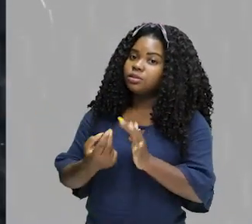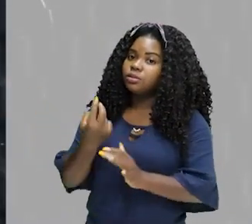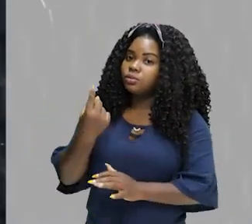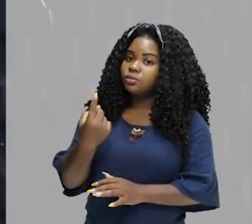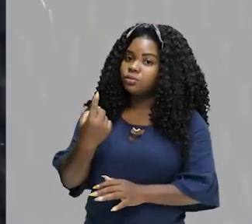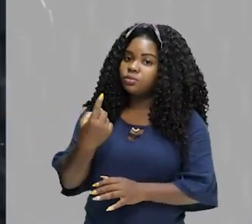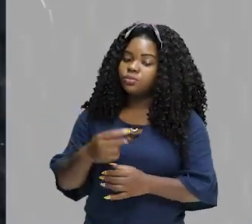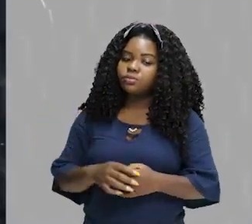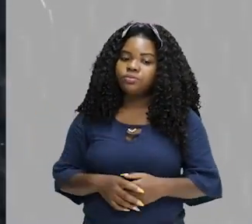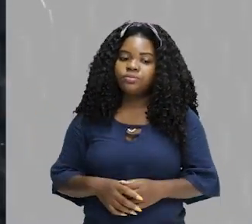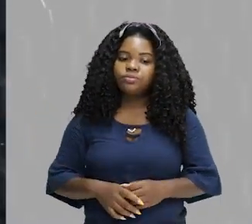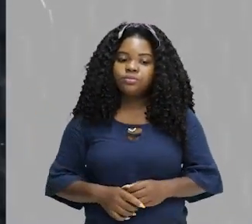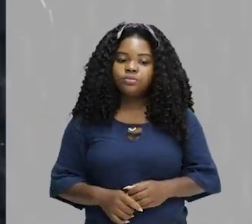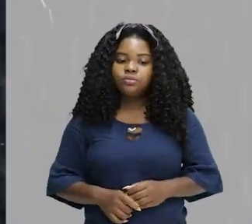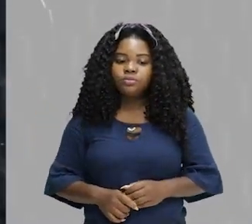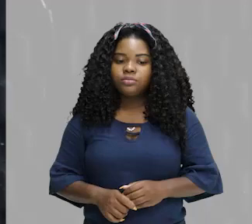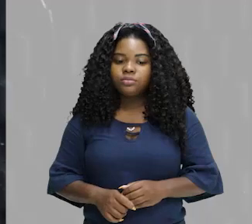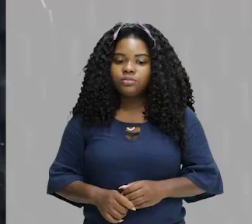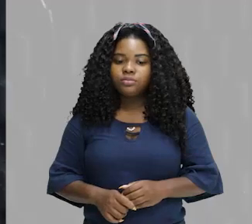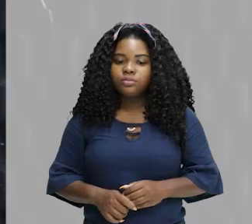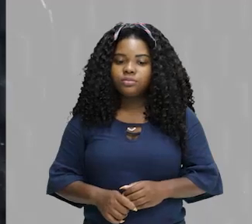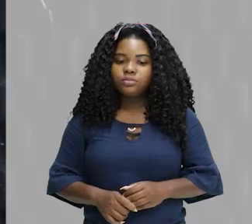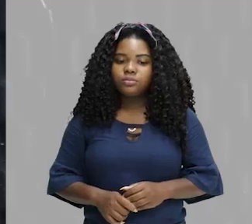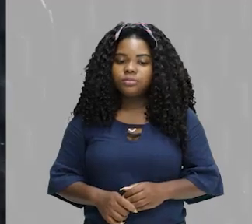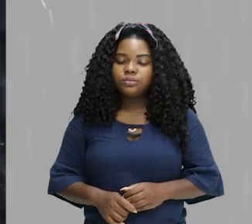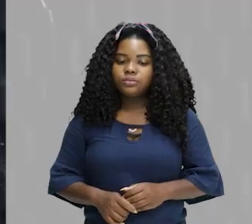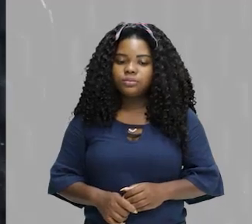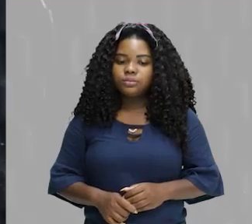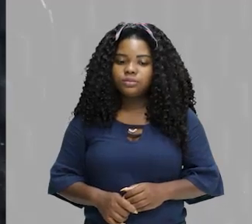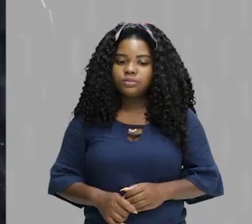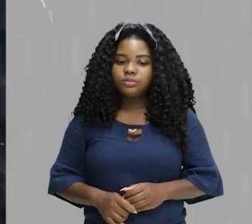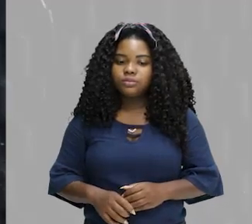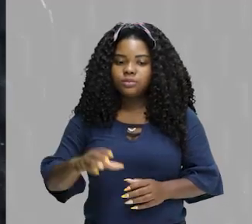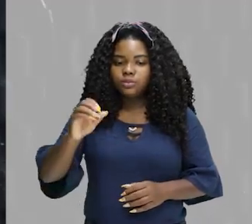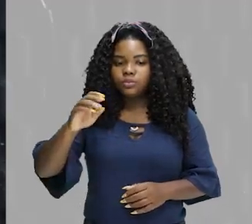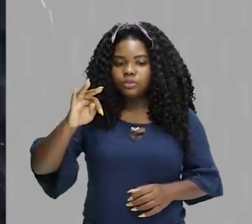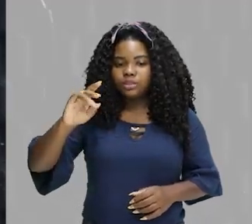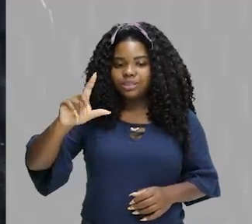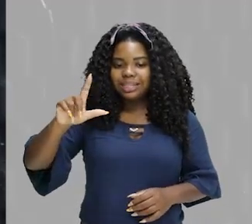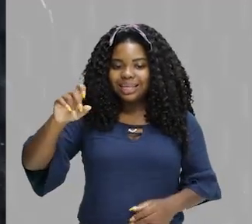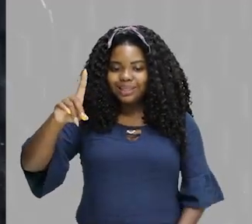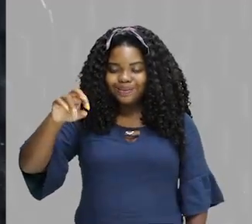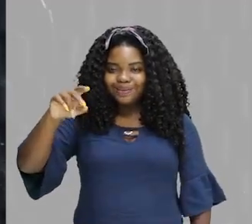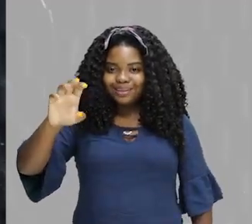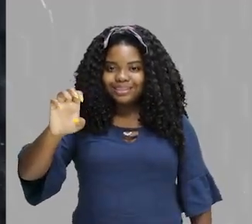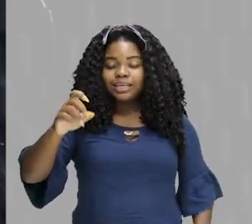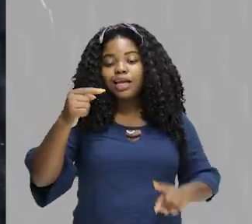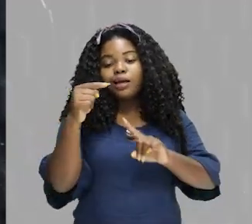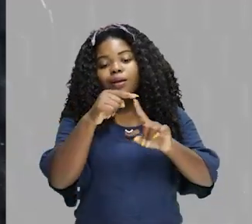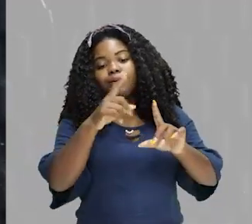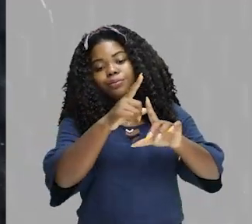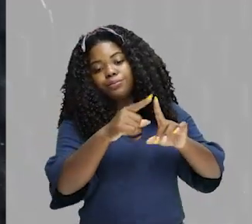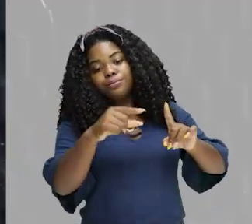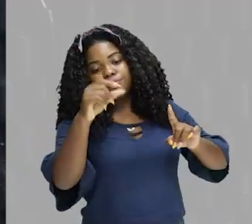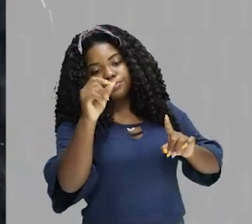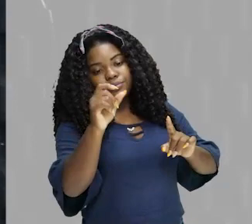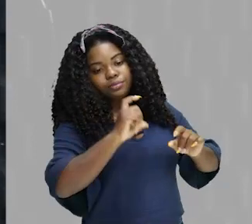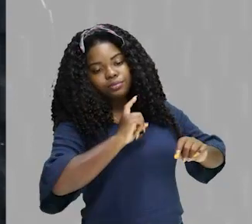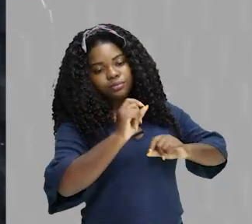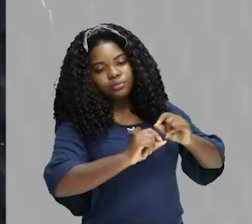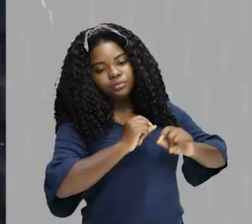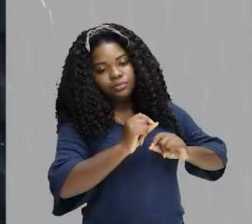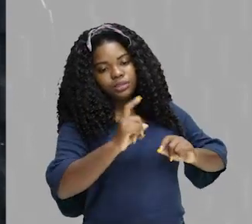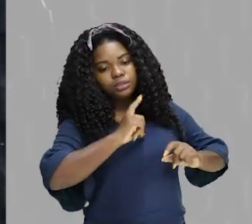um cotilédone, monocotiledônea. O que é o cotilédone? É um tipo de folha que armazena